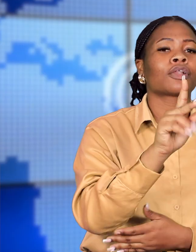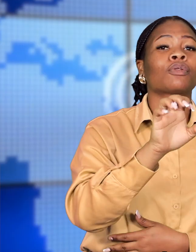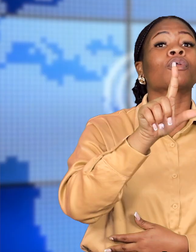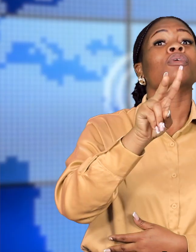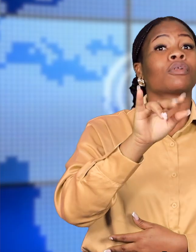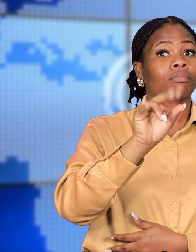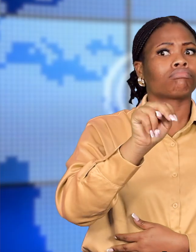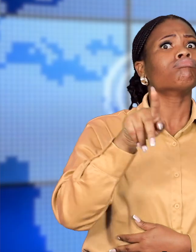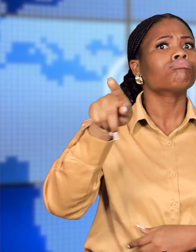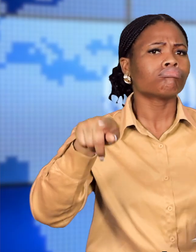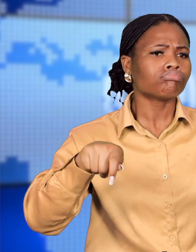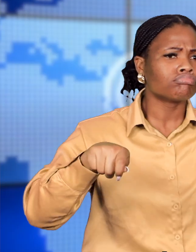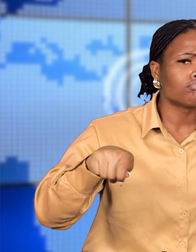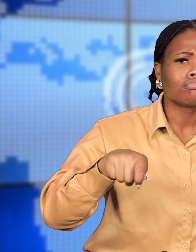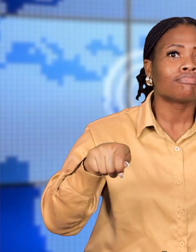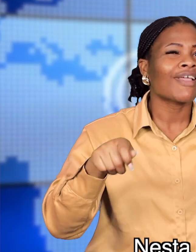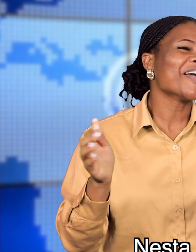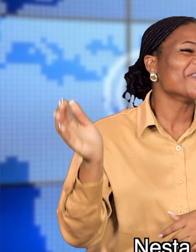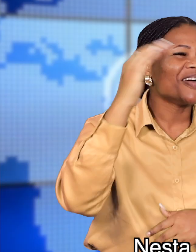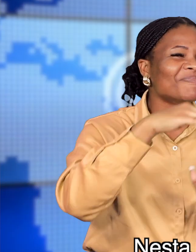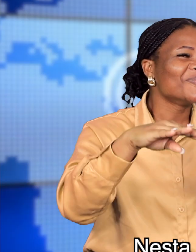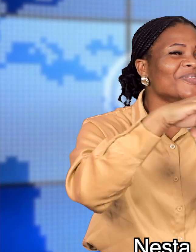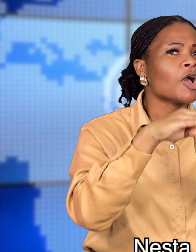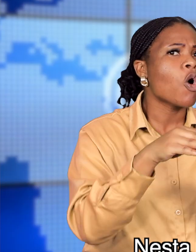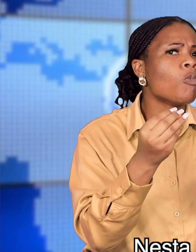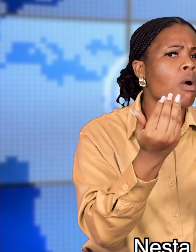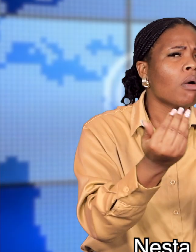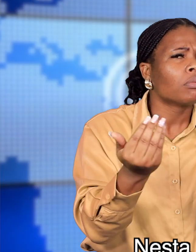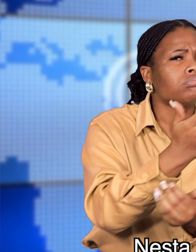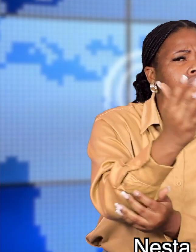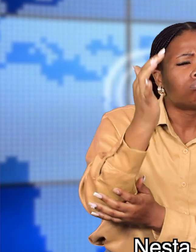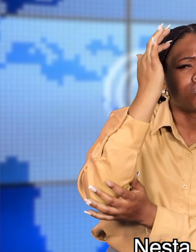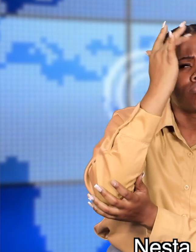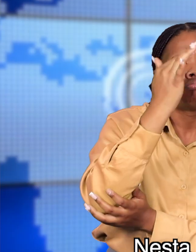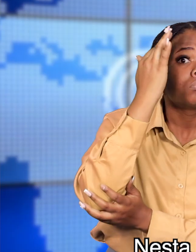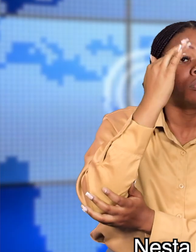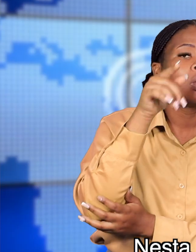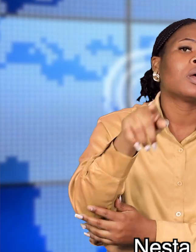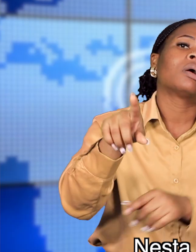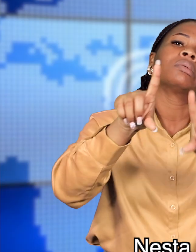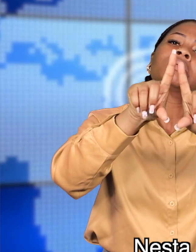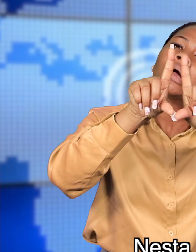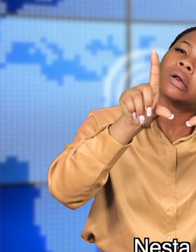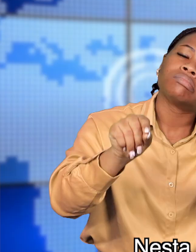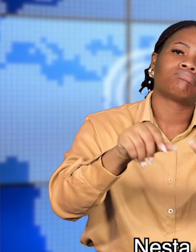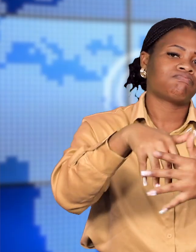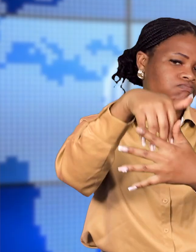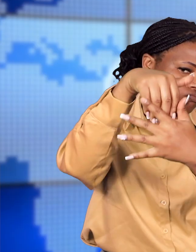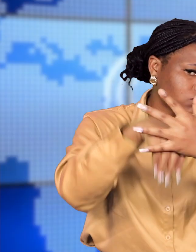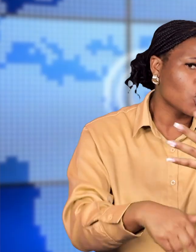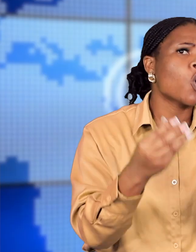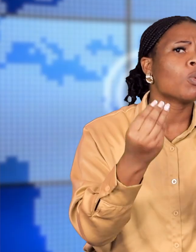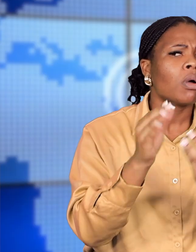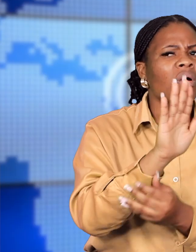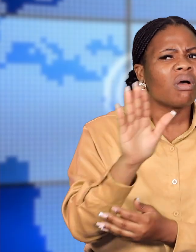e o Kelvin, que vai moderar o debate. Nesta última edição, vamos ouvir o que as crianças pensam